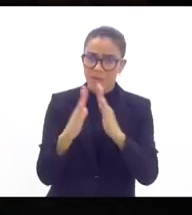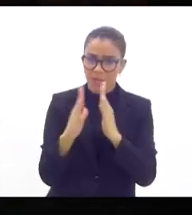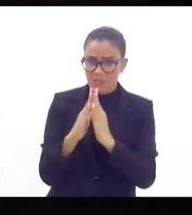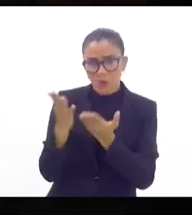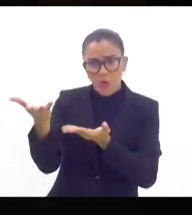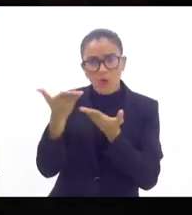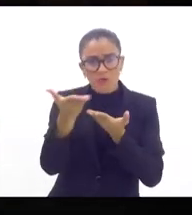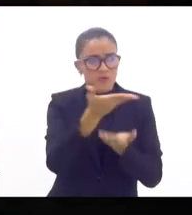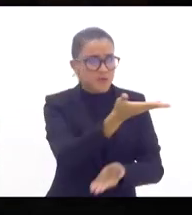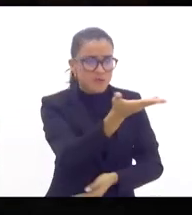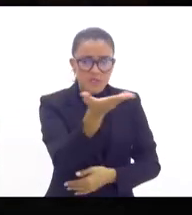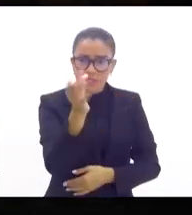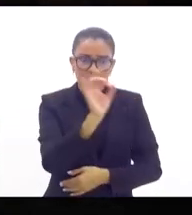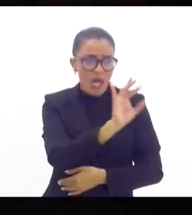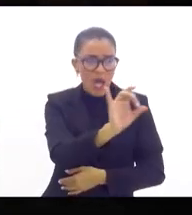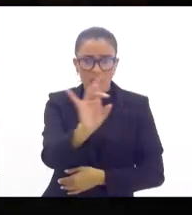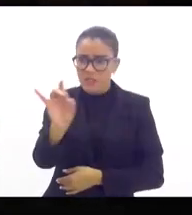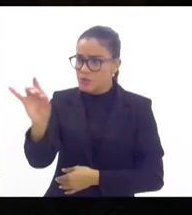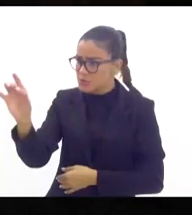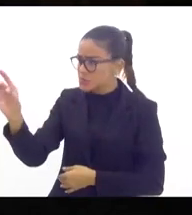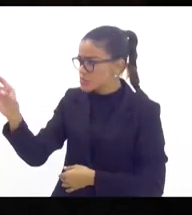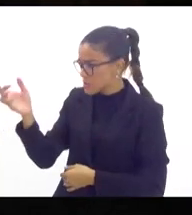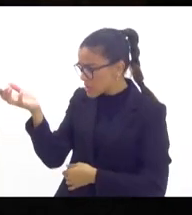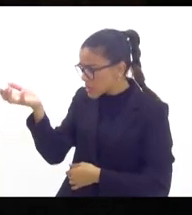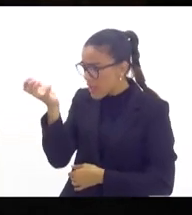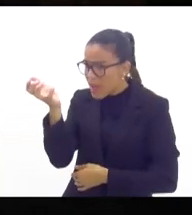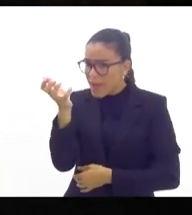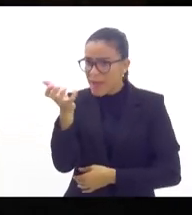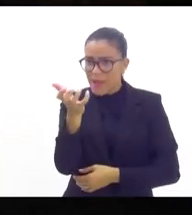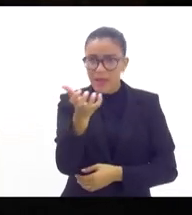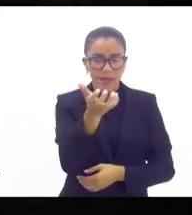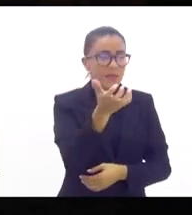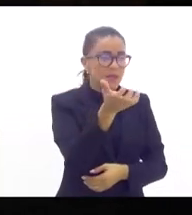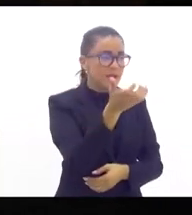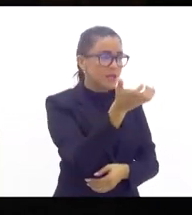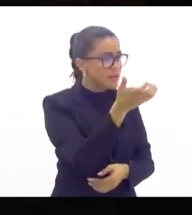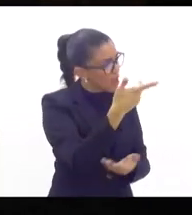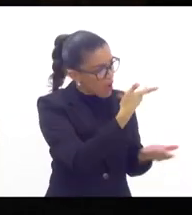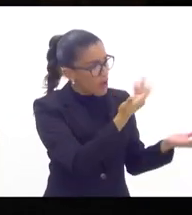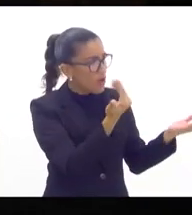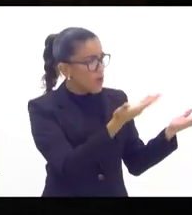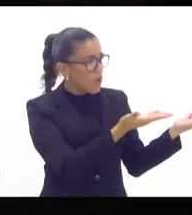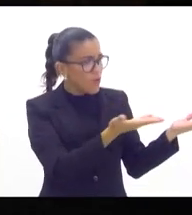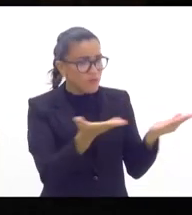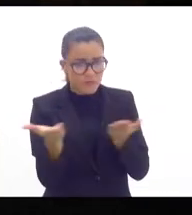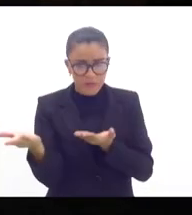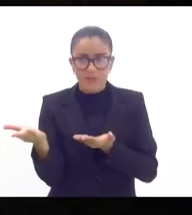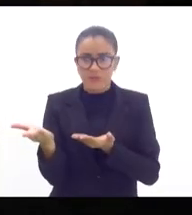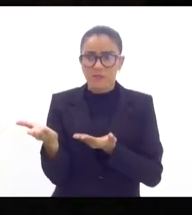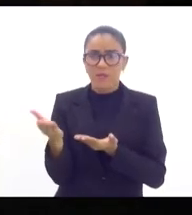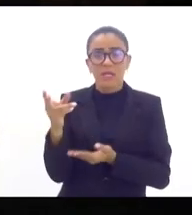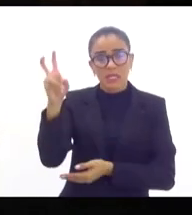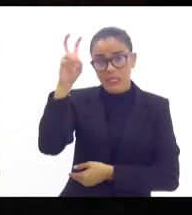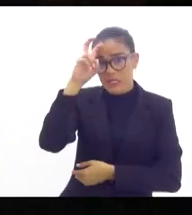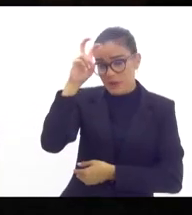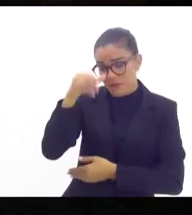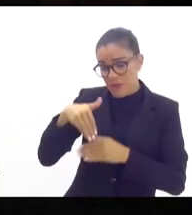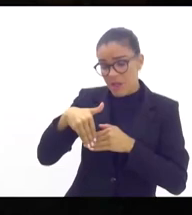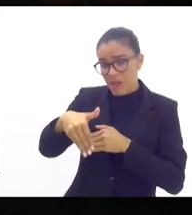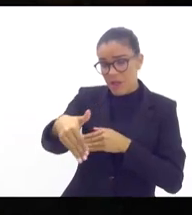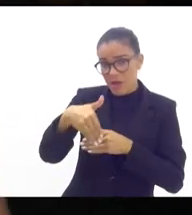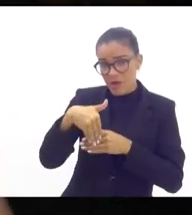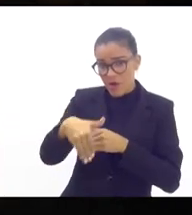aqui cada um de vocês quem quiser tá convidado quinta-feira agora